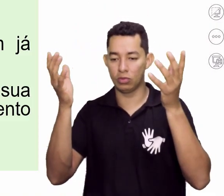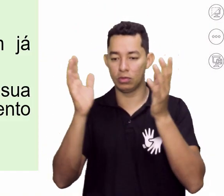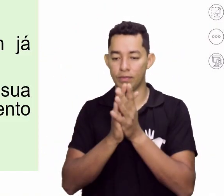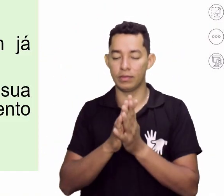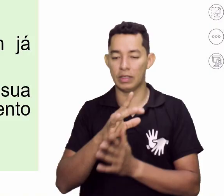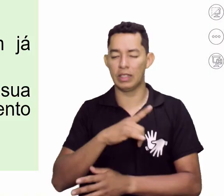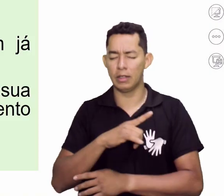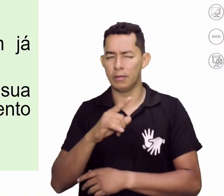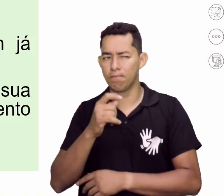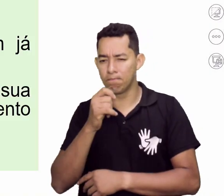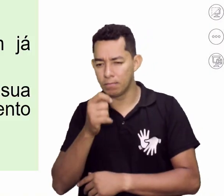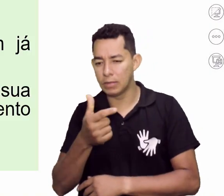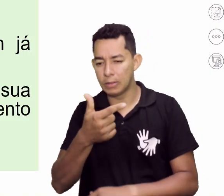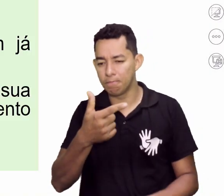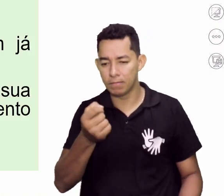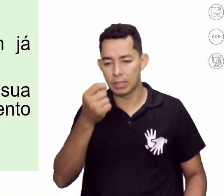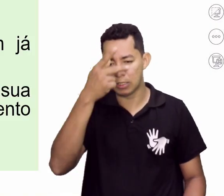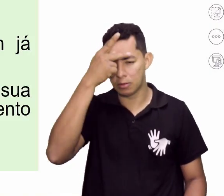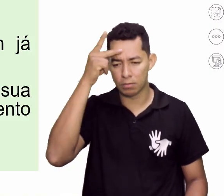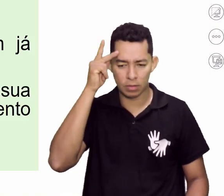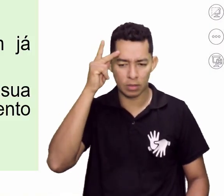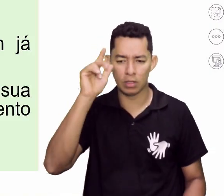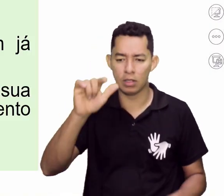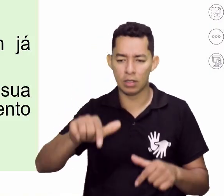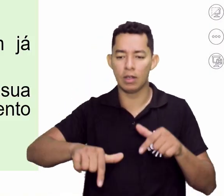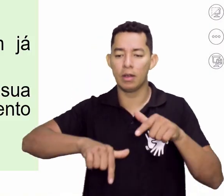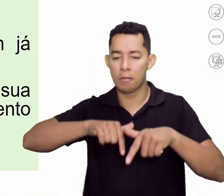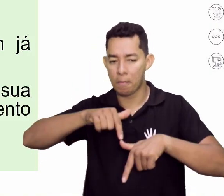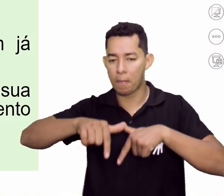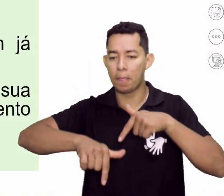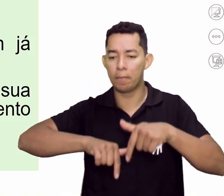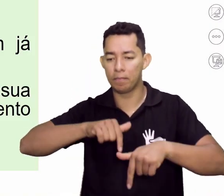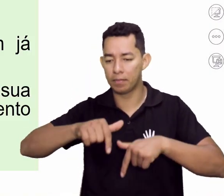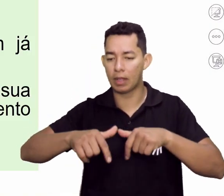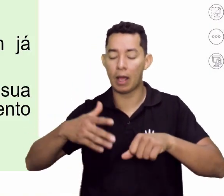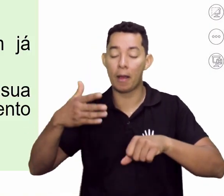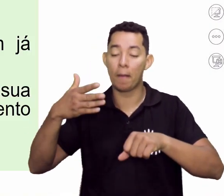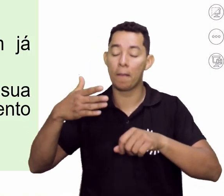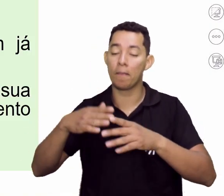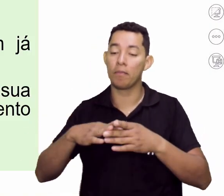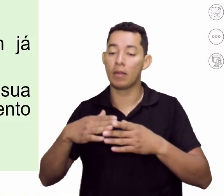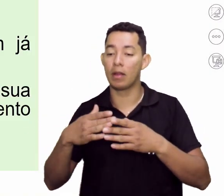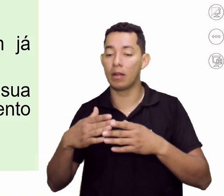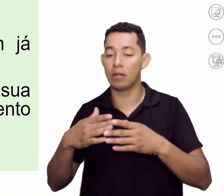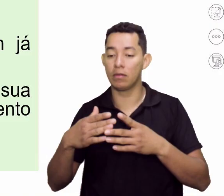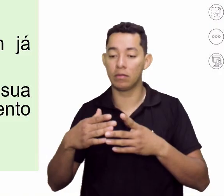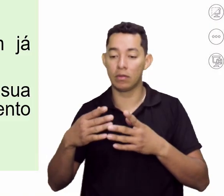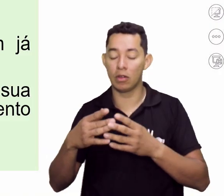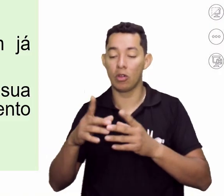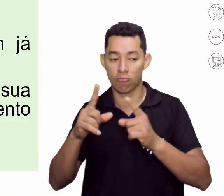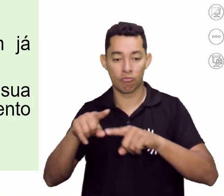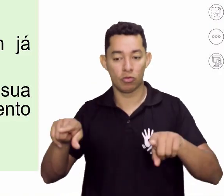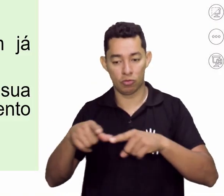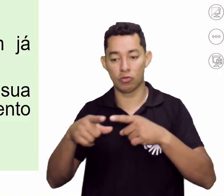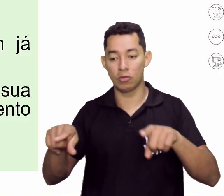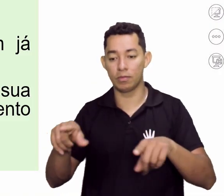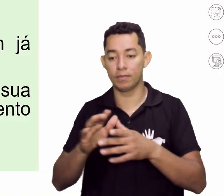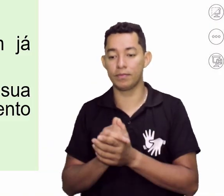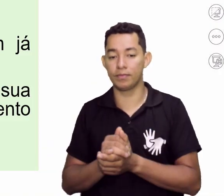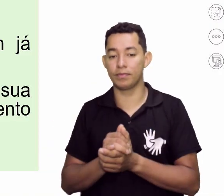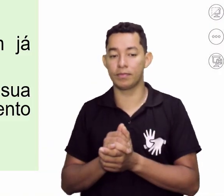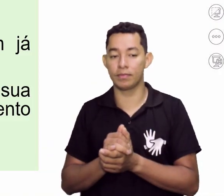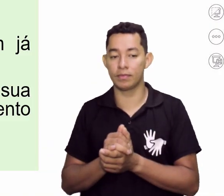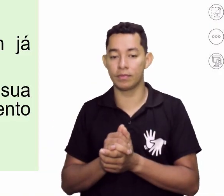20 pessoas estavam ali trabalhando para oferecer, e foi um espetáculo de música, tá?